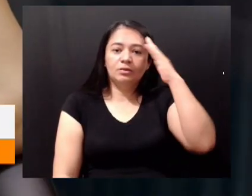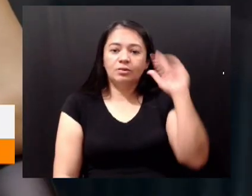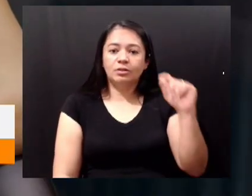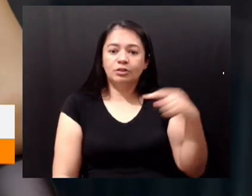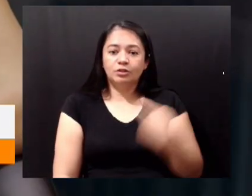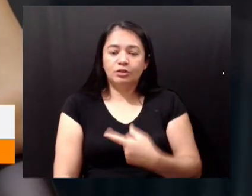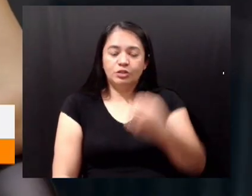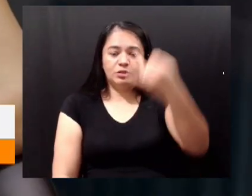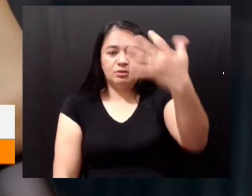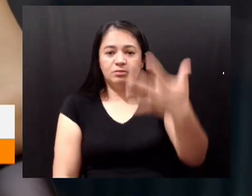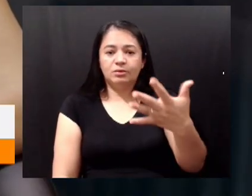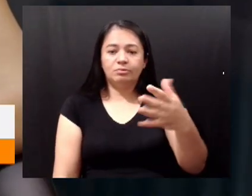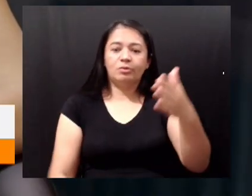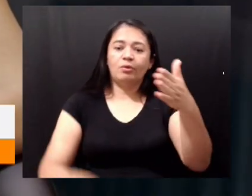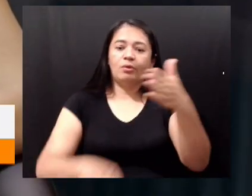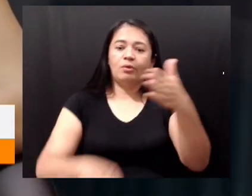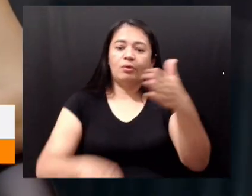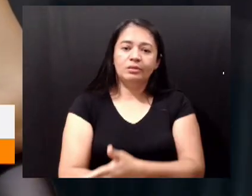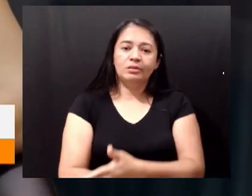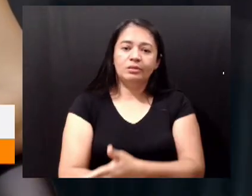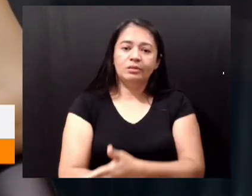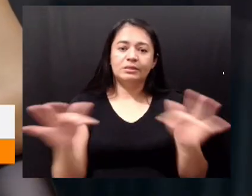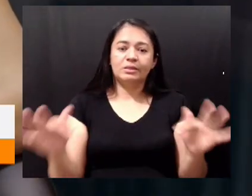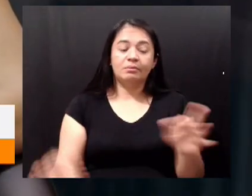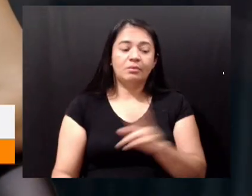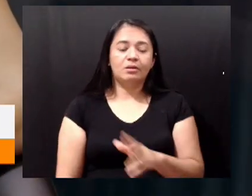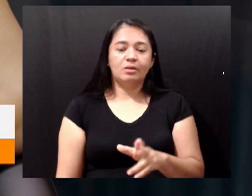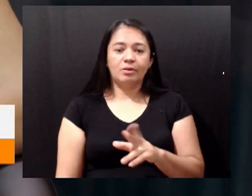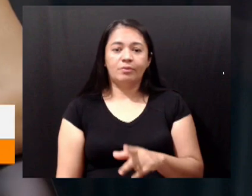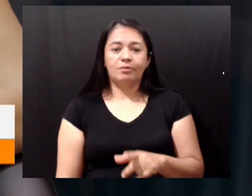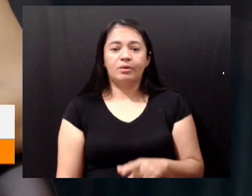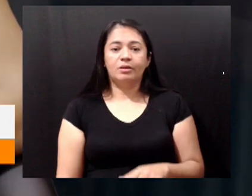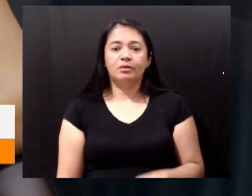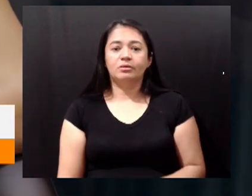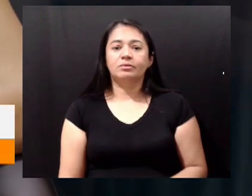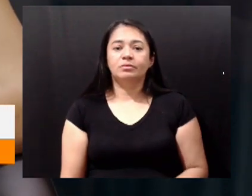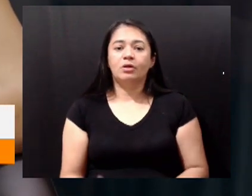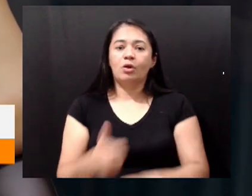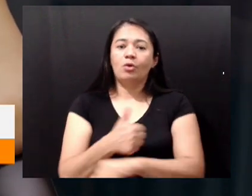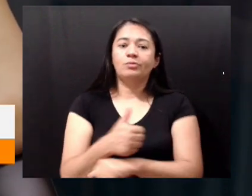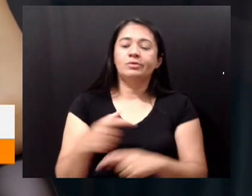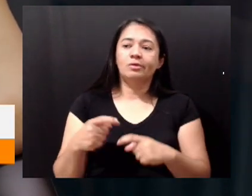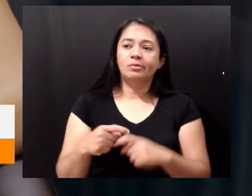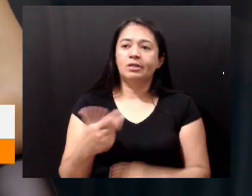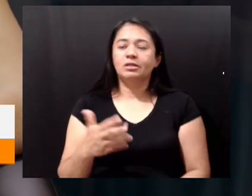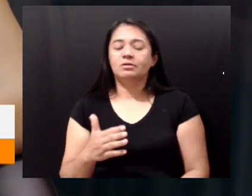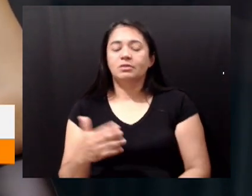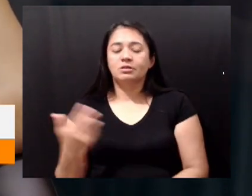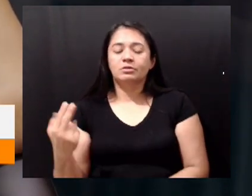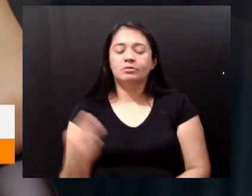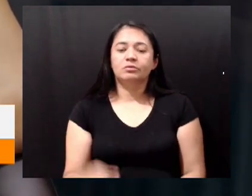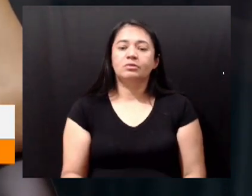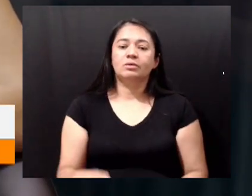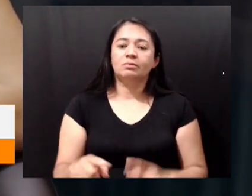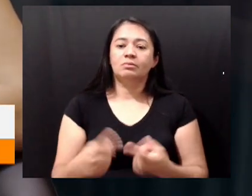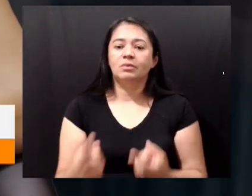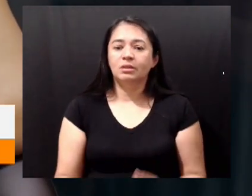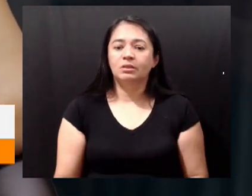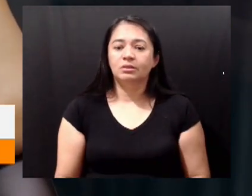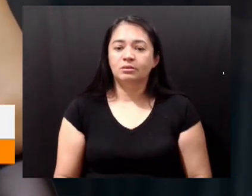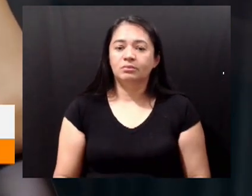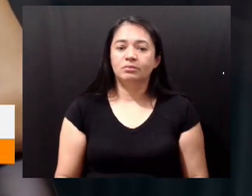acesso não é tão Uhum. simples, né, ao profissional, ao médico, tal, mas assim, sempre